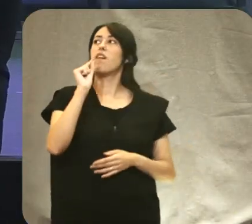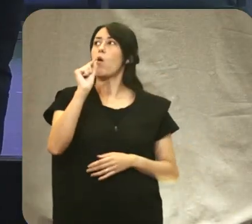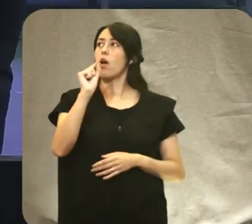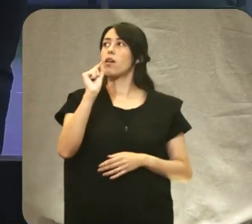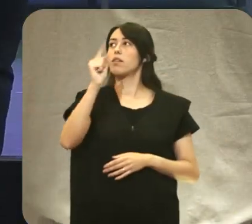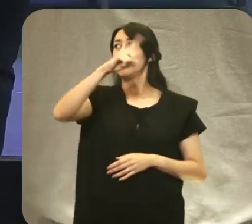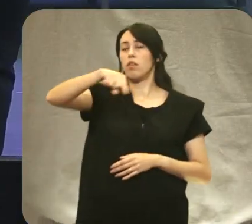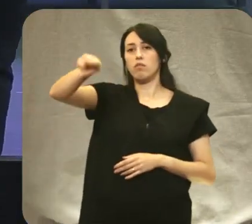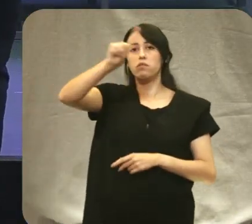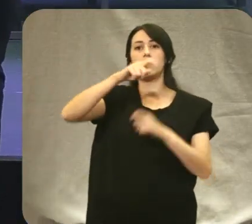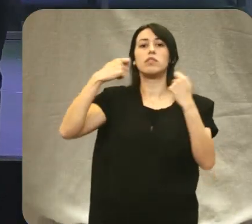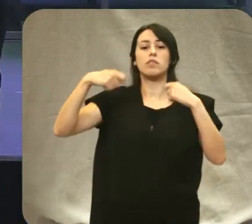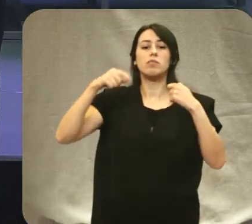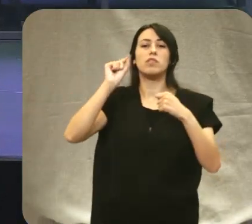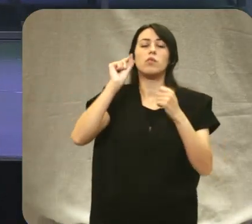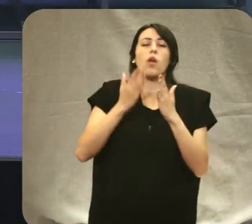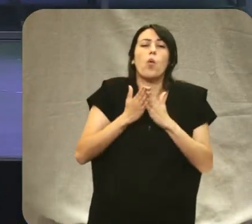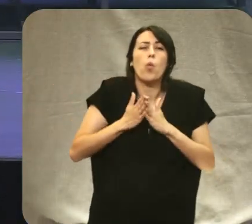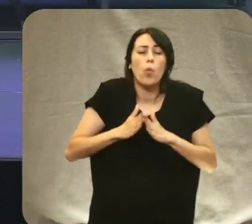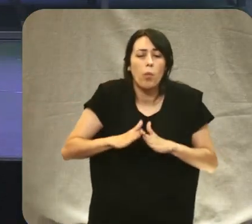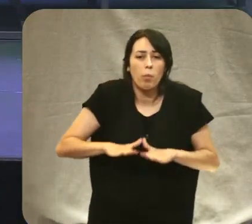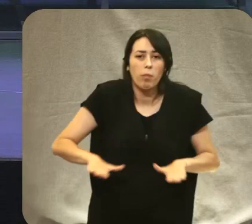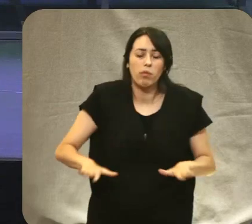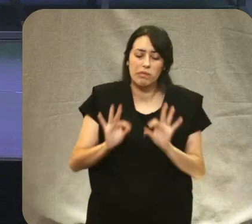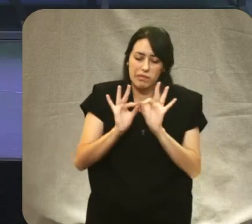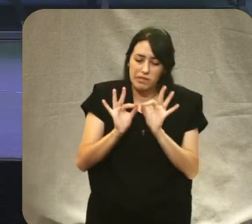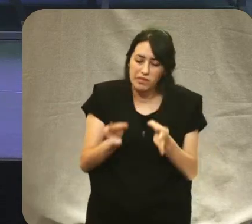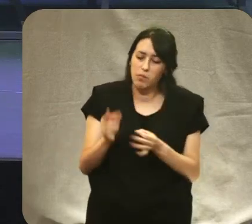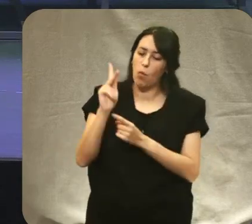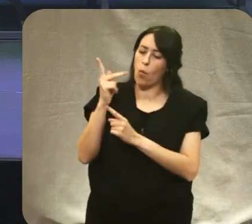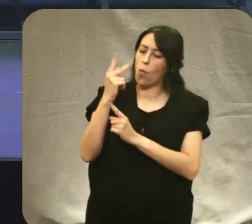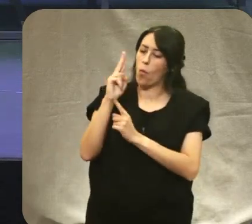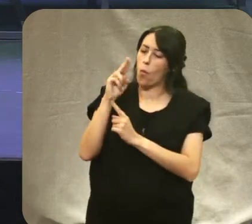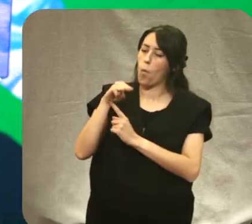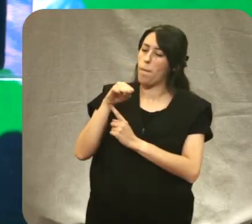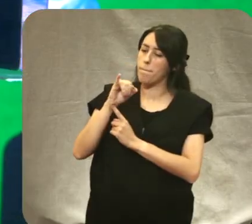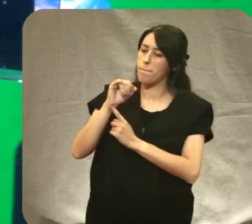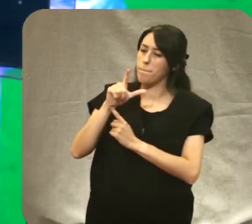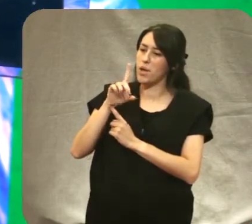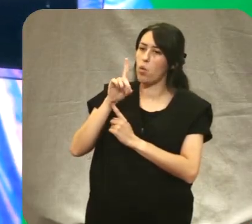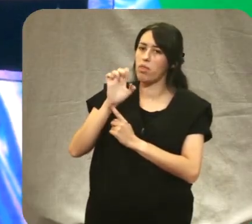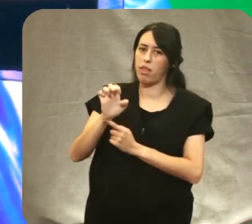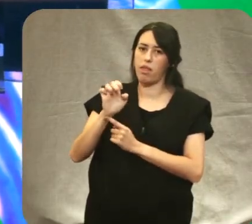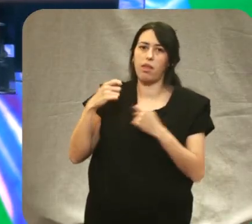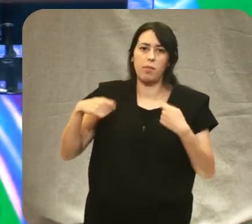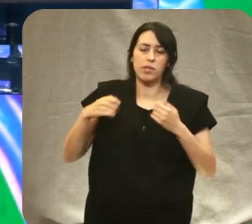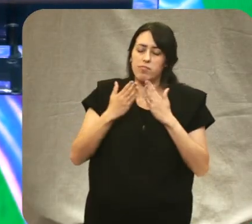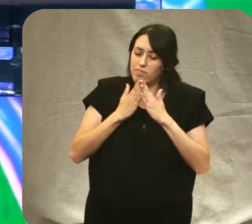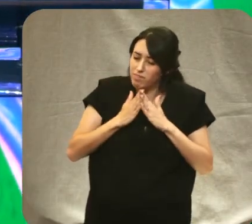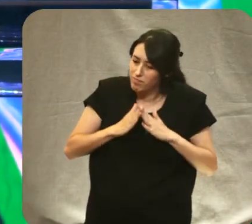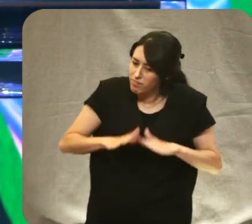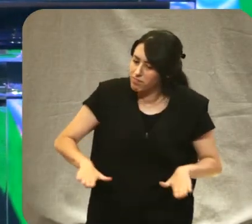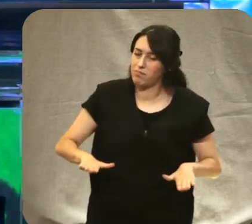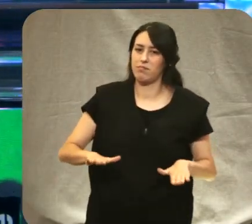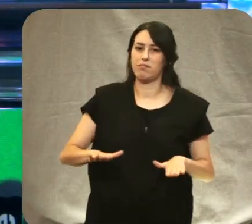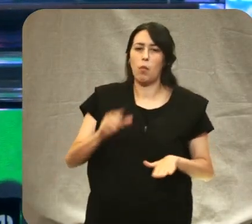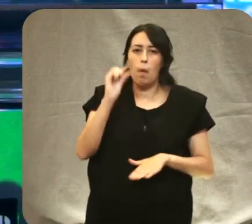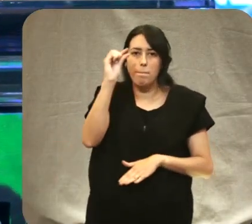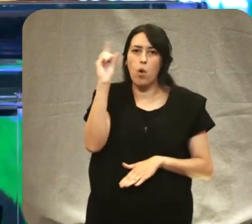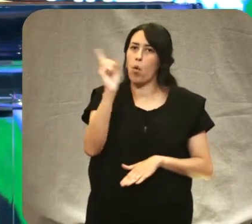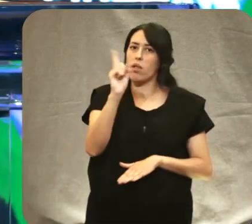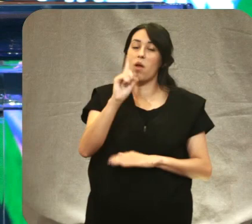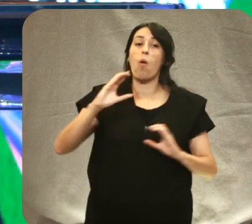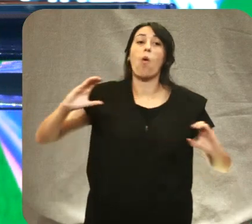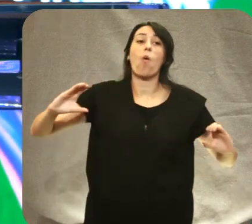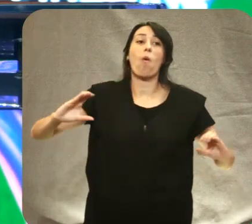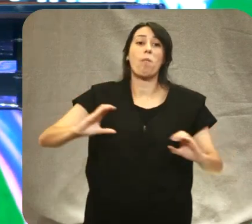completamente humildes. Primeiro é a humildade. Não basta ser pouco humilde, tem que ser